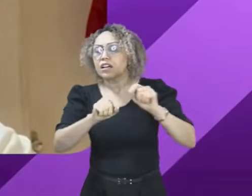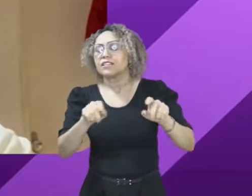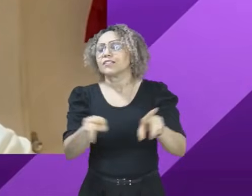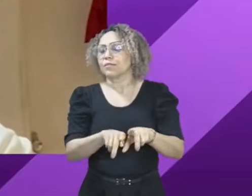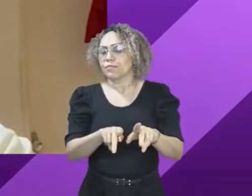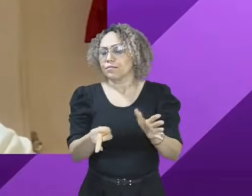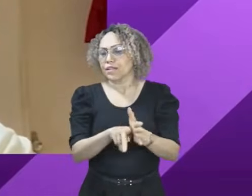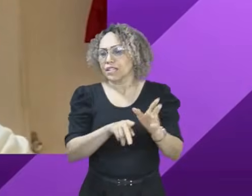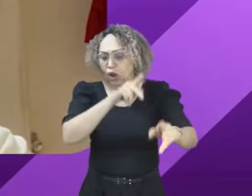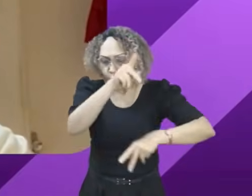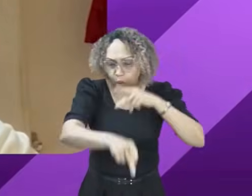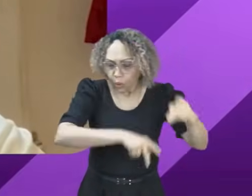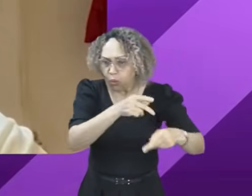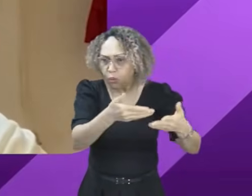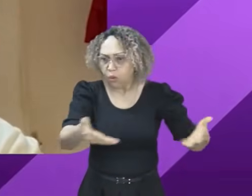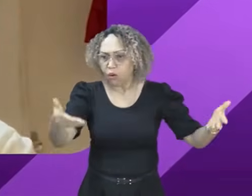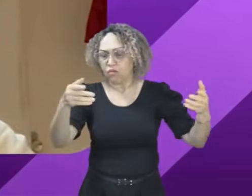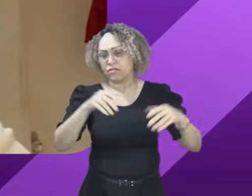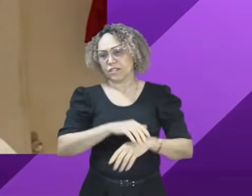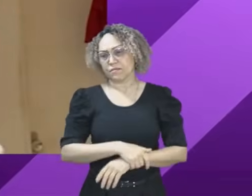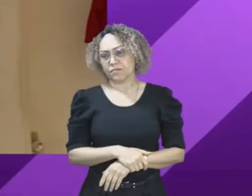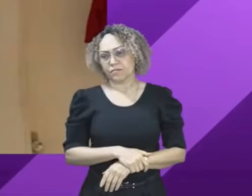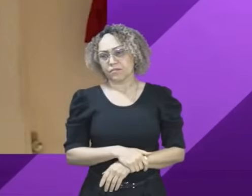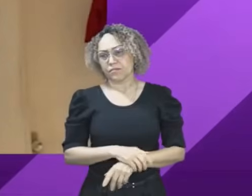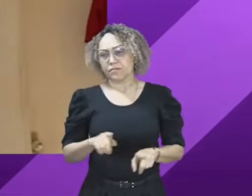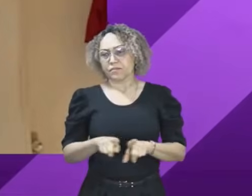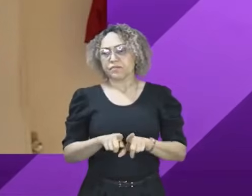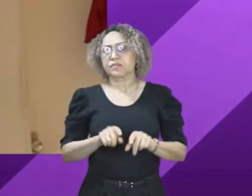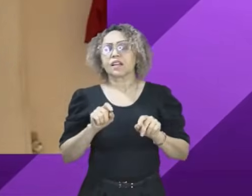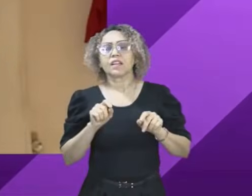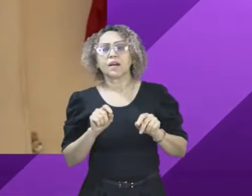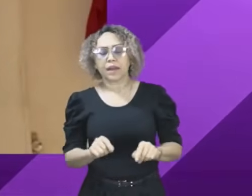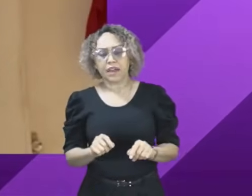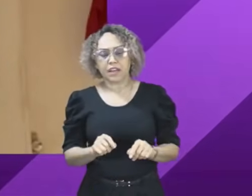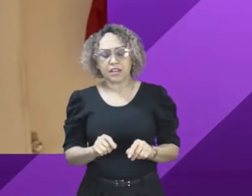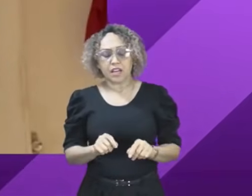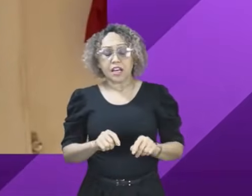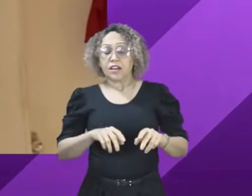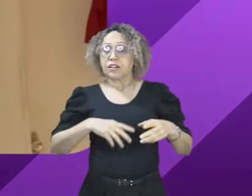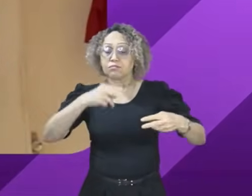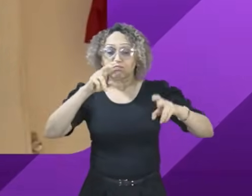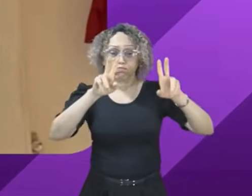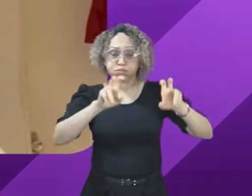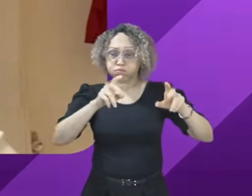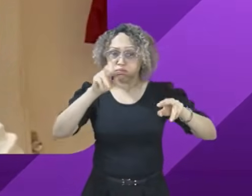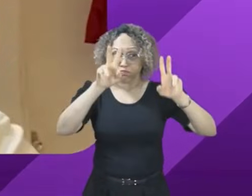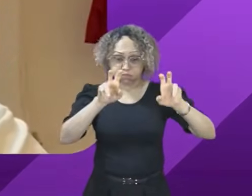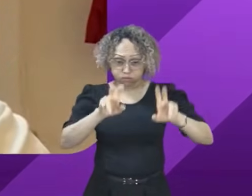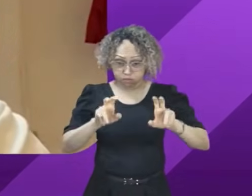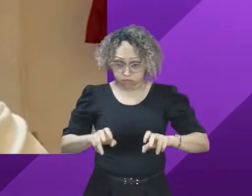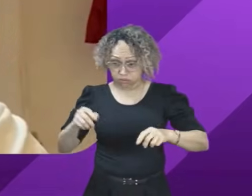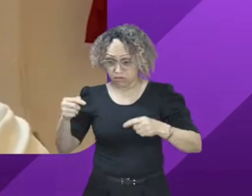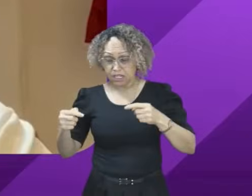popular, mas também atravessando por esses conflitos que a gente consegue